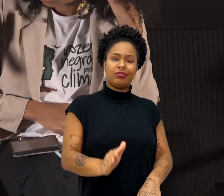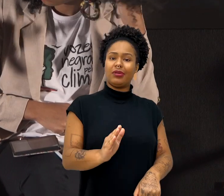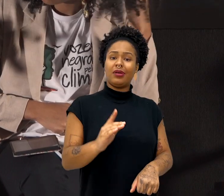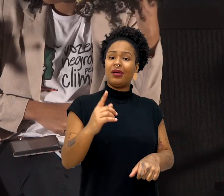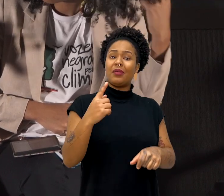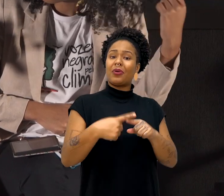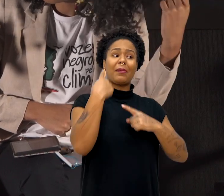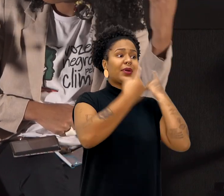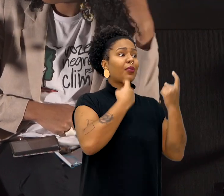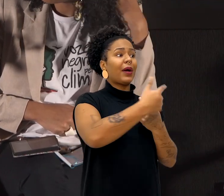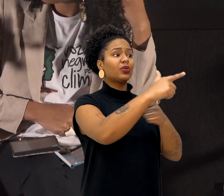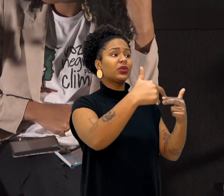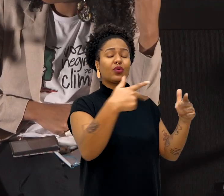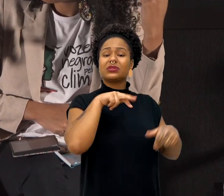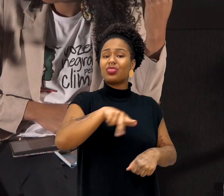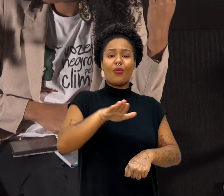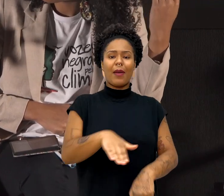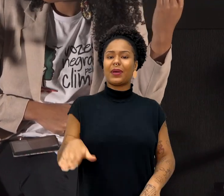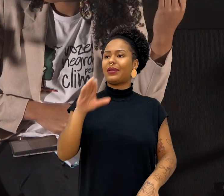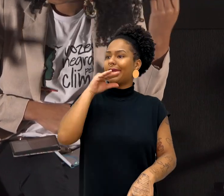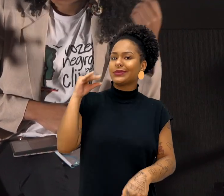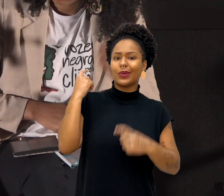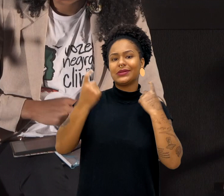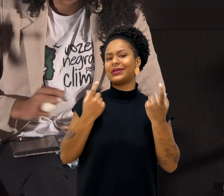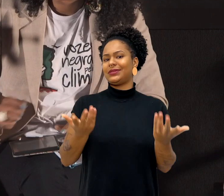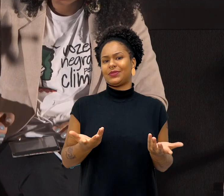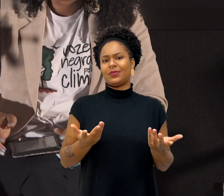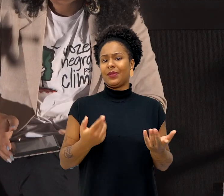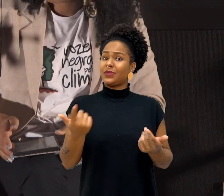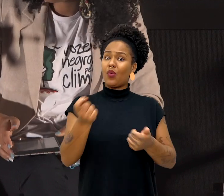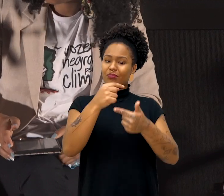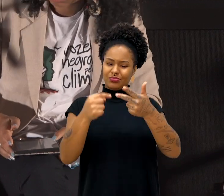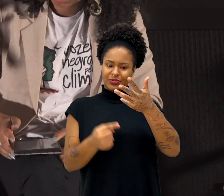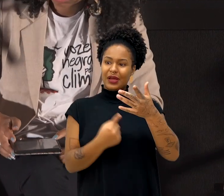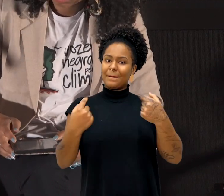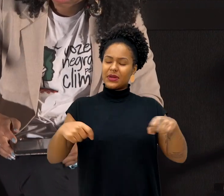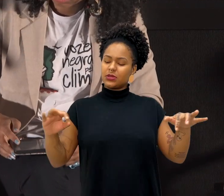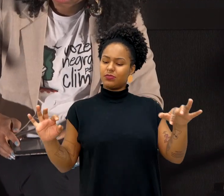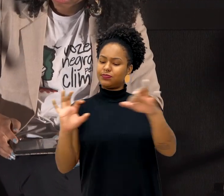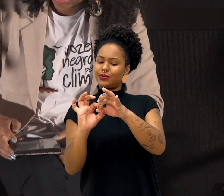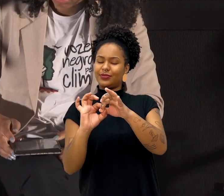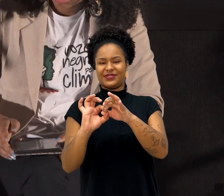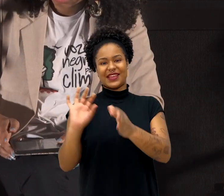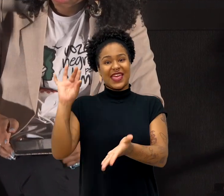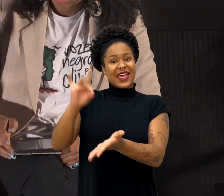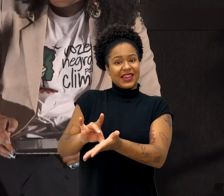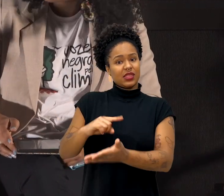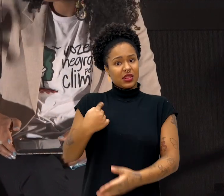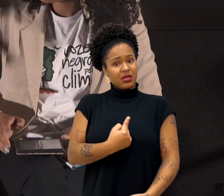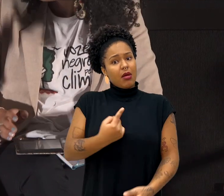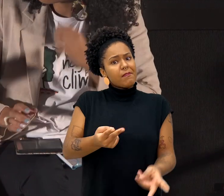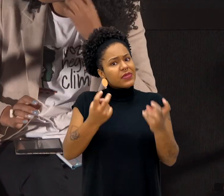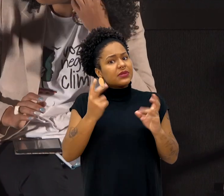em se preocupar com algo que elas não mereciam estar se preocupando. Então, acho que são mais alguns elementos que eu tento